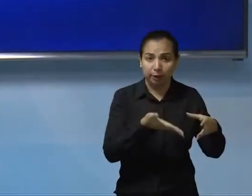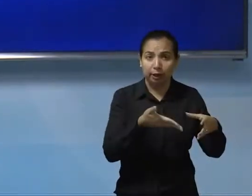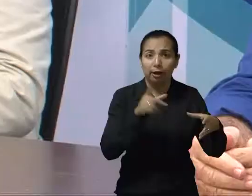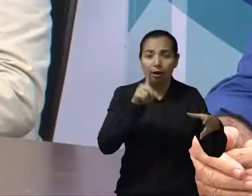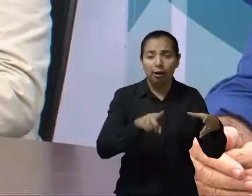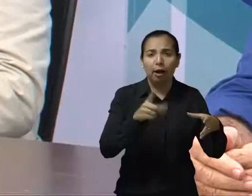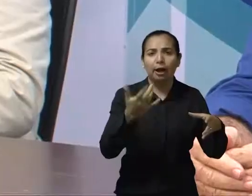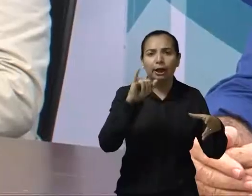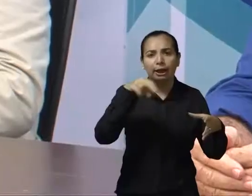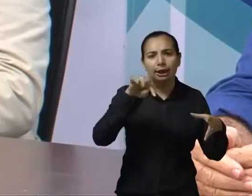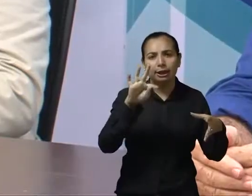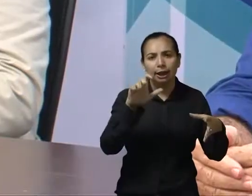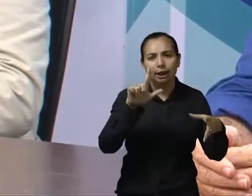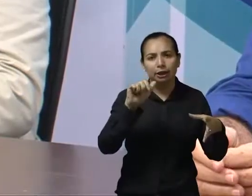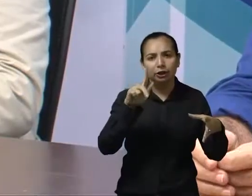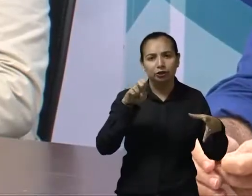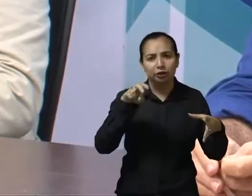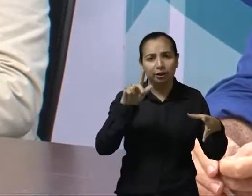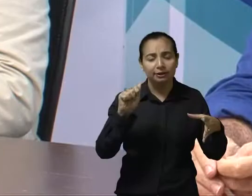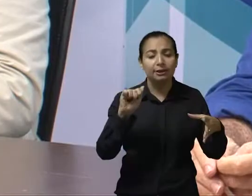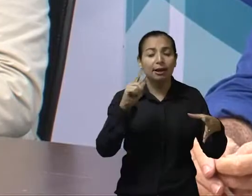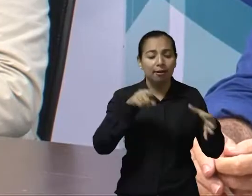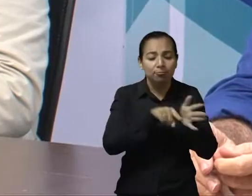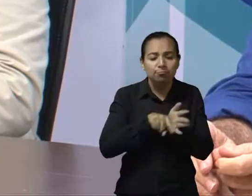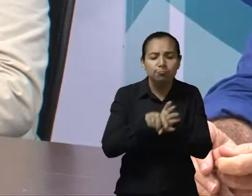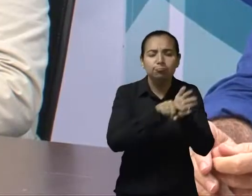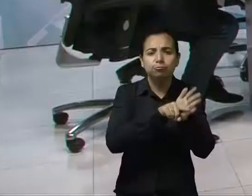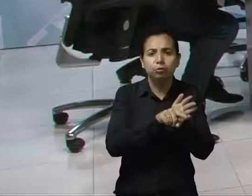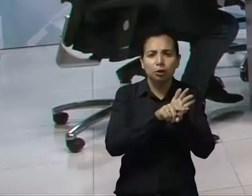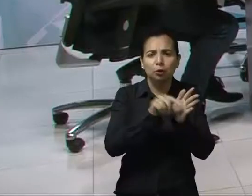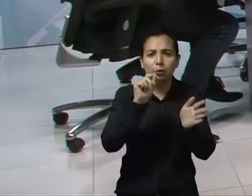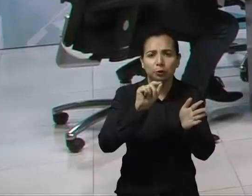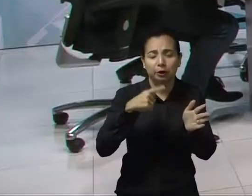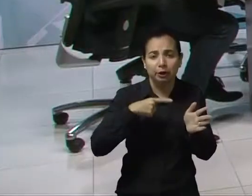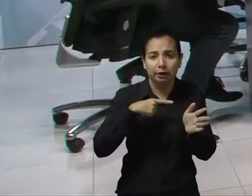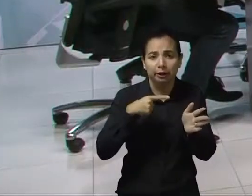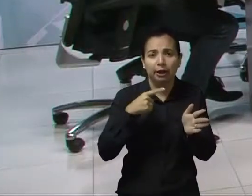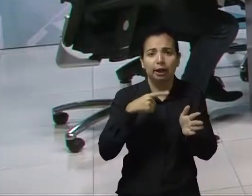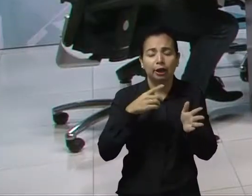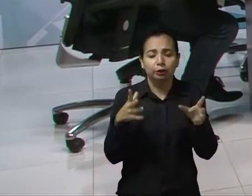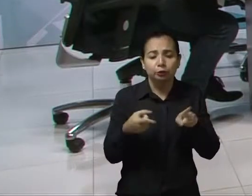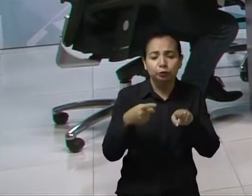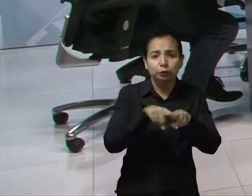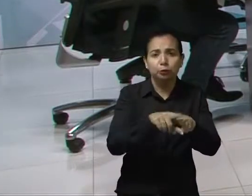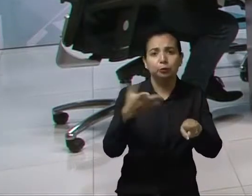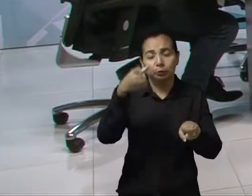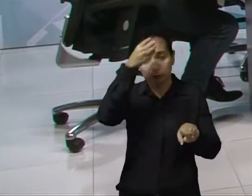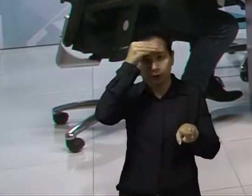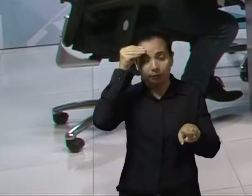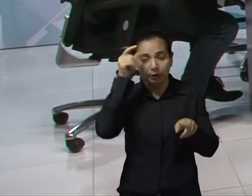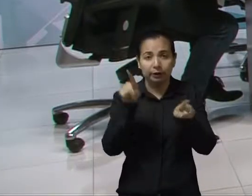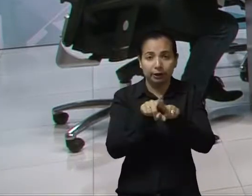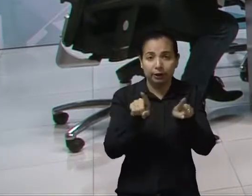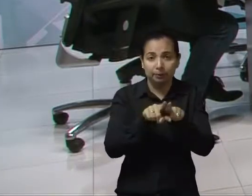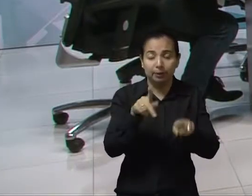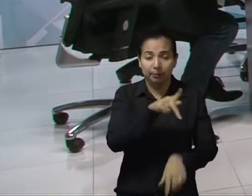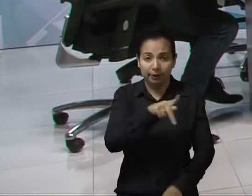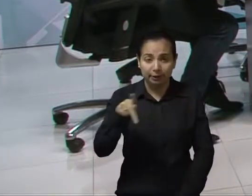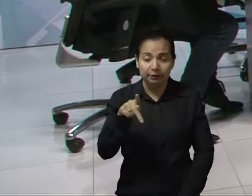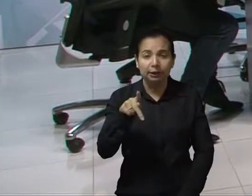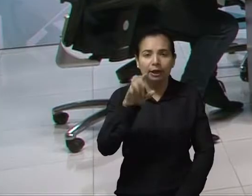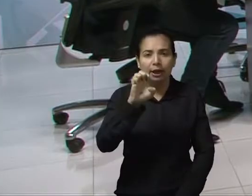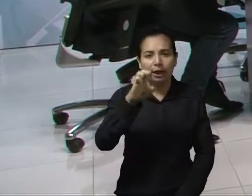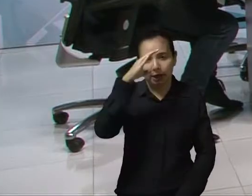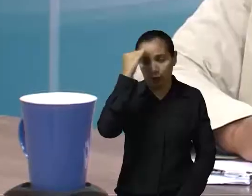para o estado do Ceará. Esse anúncio foi feito solenemente em companhia do governador Camilo Santana e do presidente do Congresso Nacional, o senador Eunício